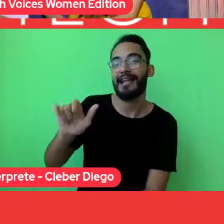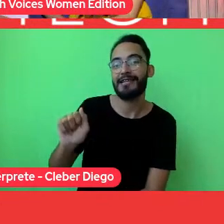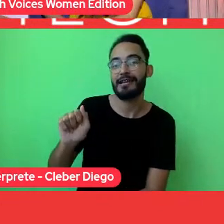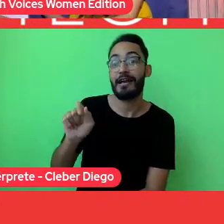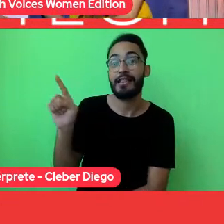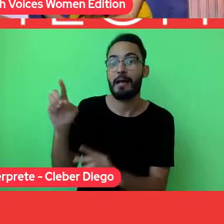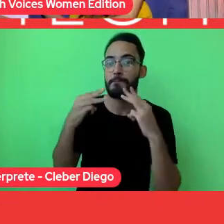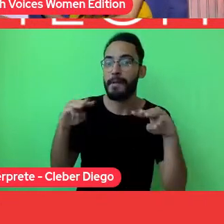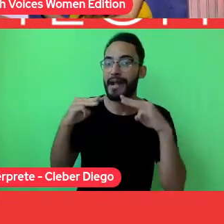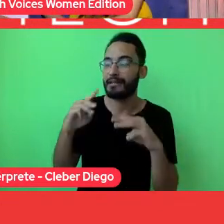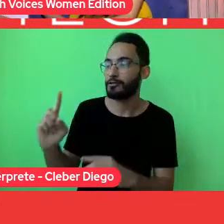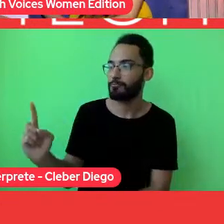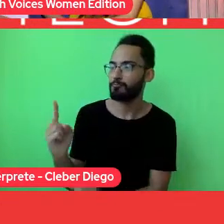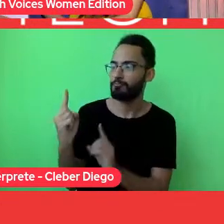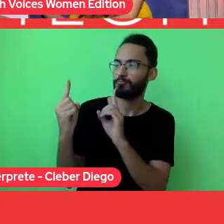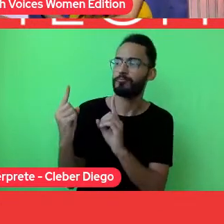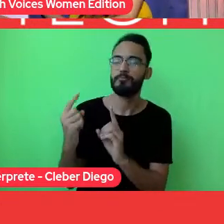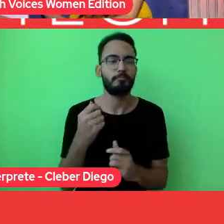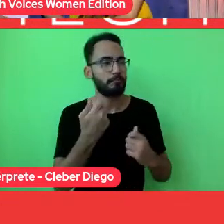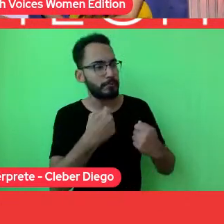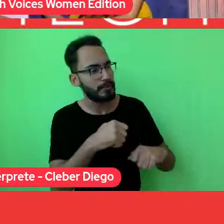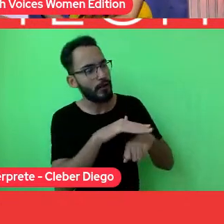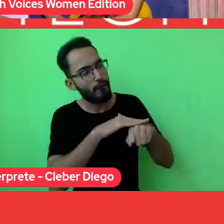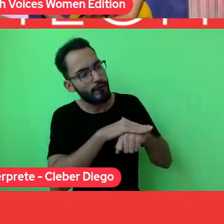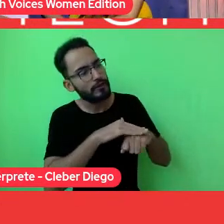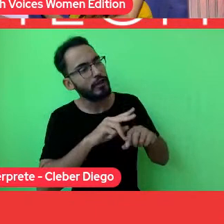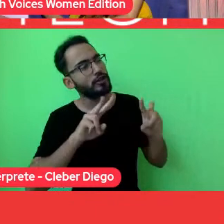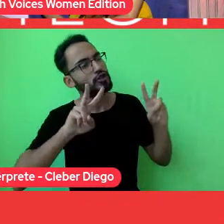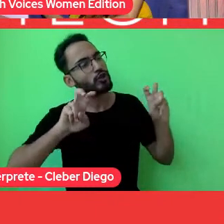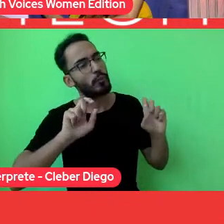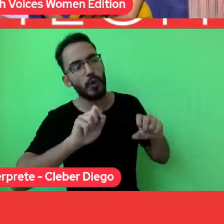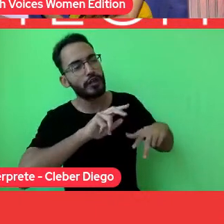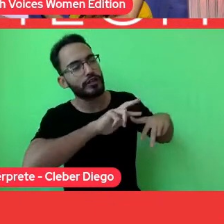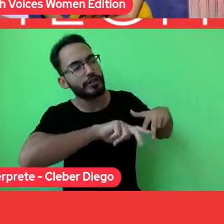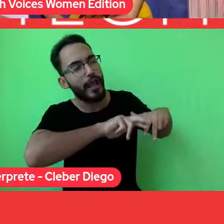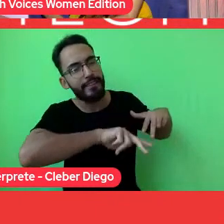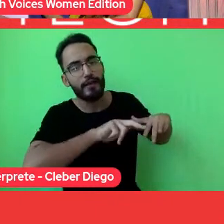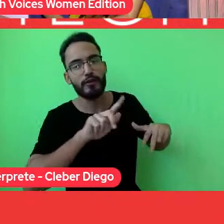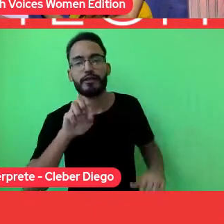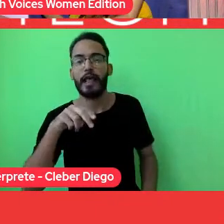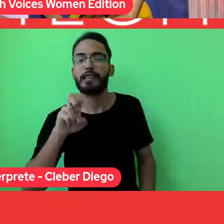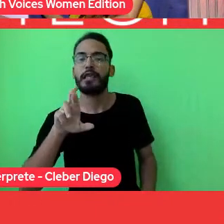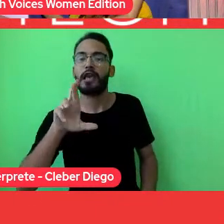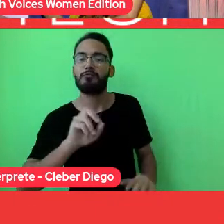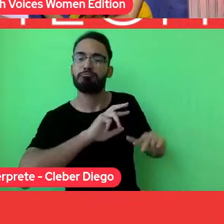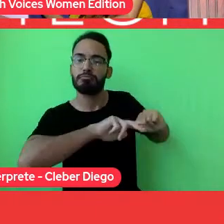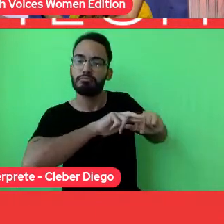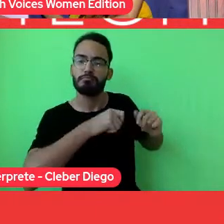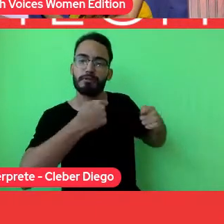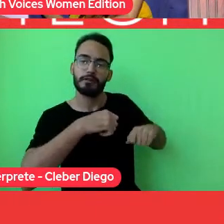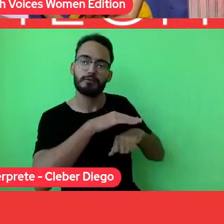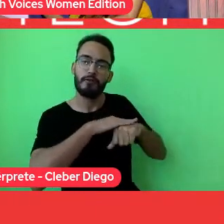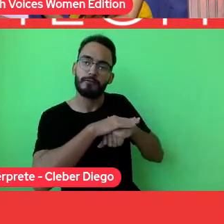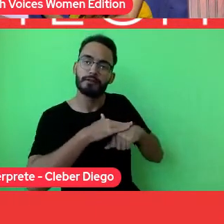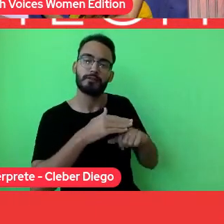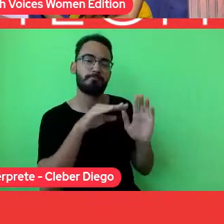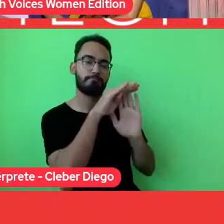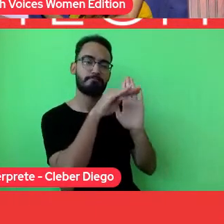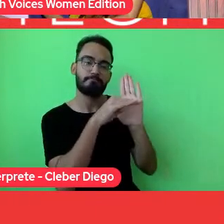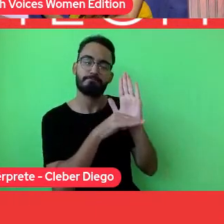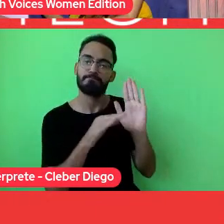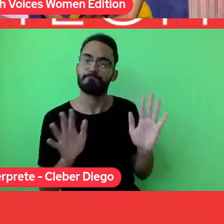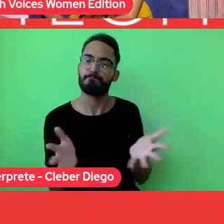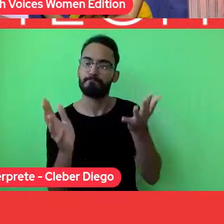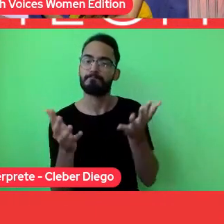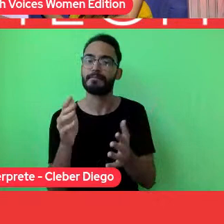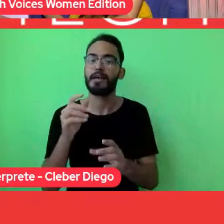não está na hora da gente falar um pouco sobre gênero, né? E colocar essa pauta mais, né, em evidência na C&T? E naquele momento